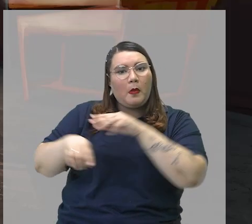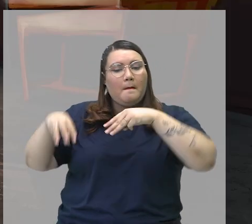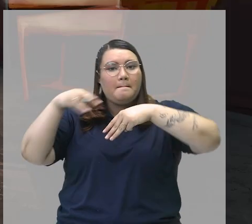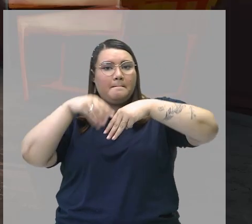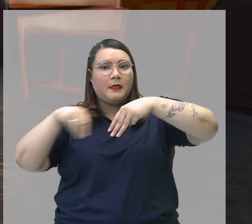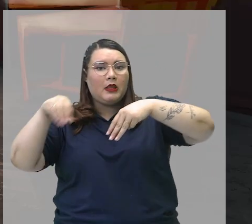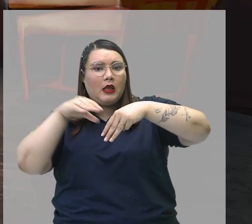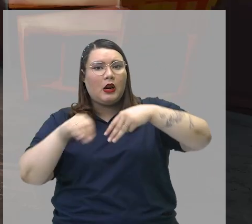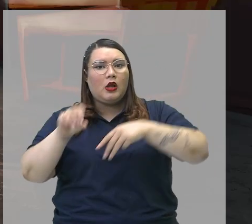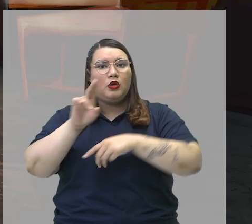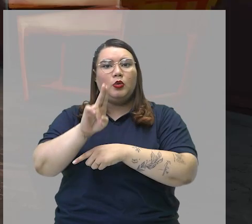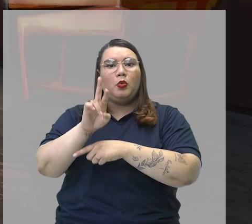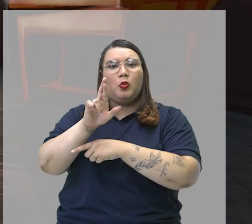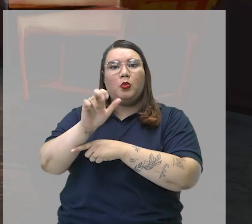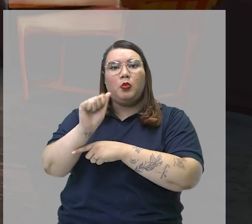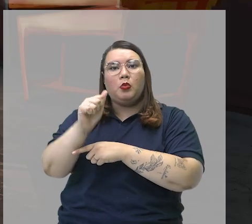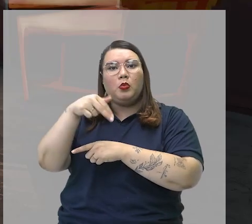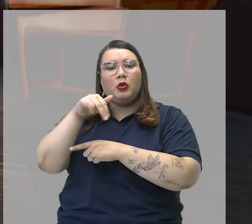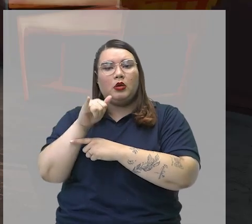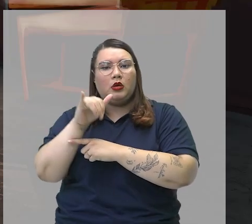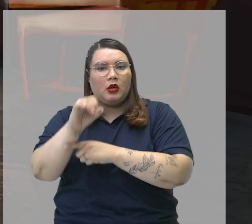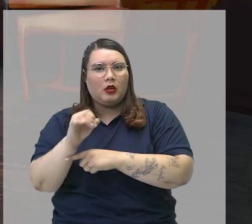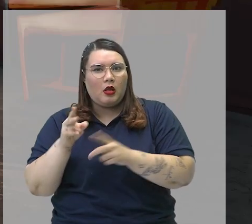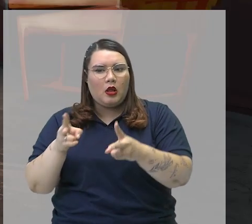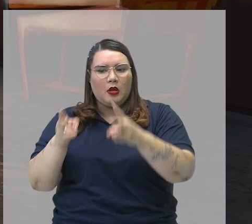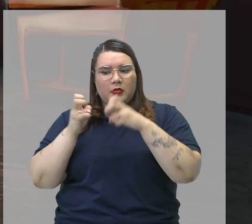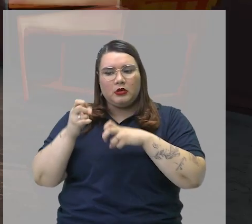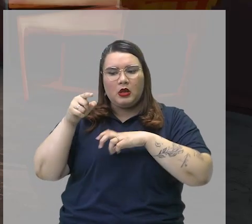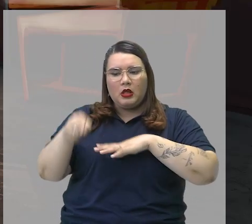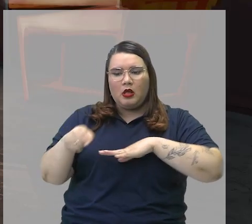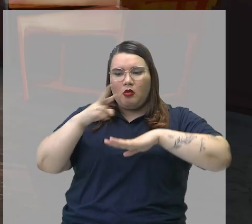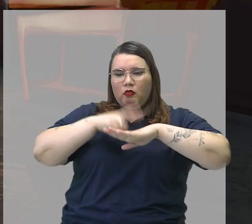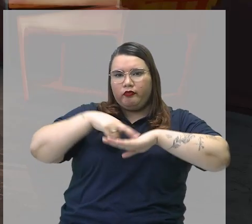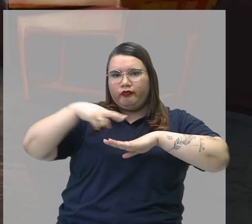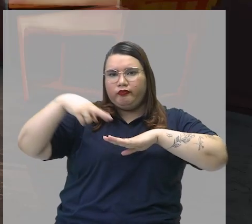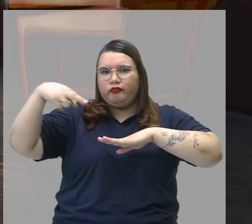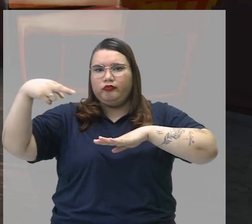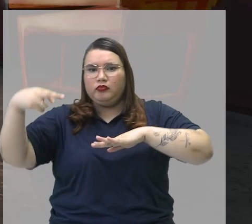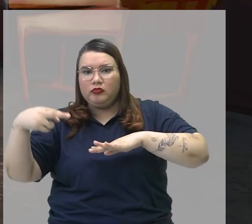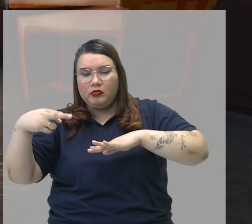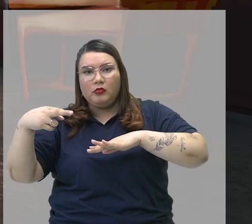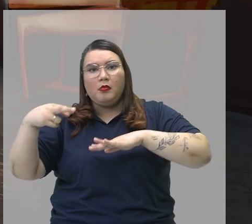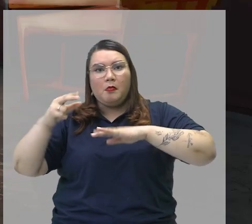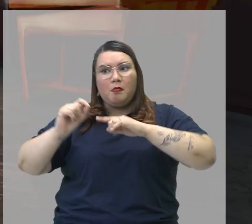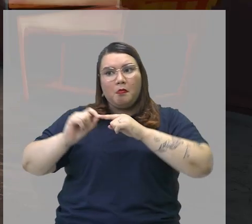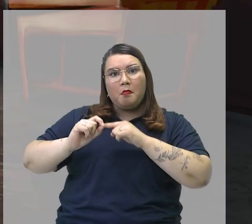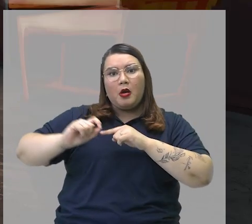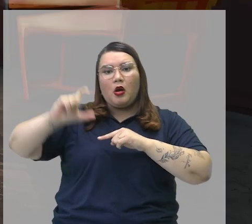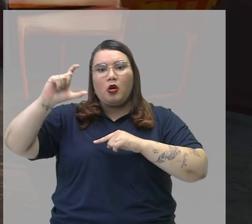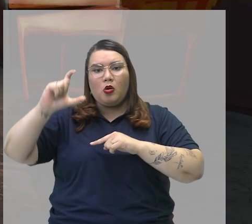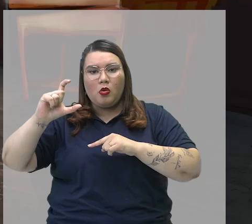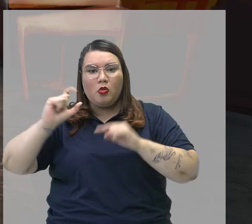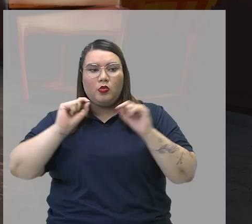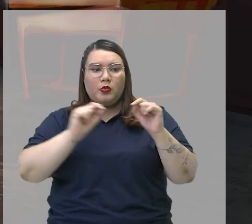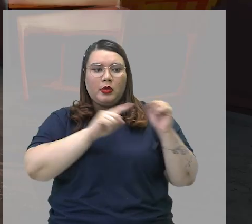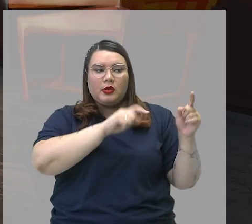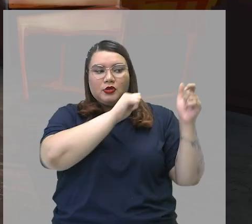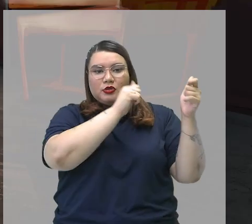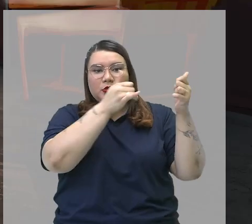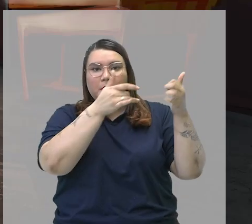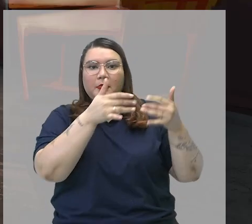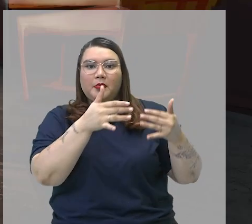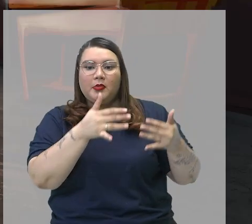e percebeu que a radiação emitida era muito maior do que a